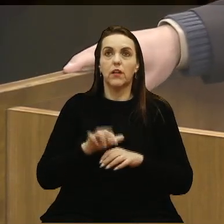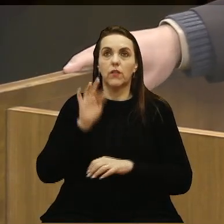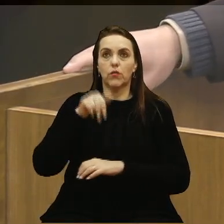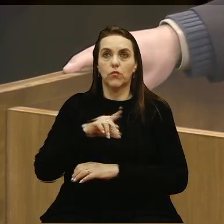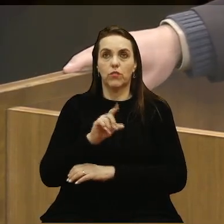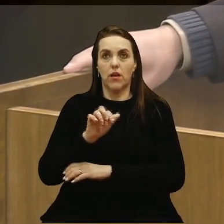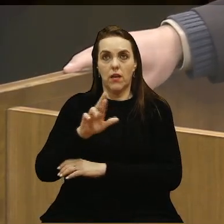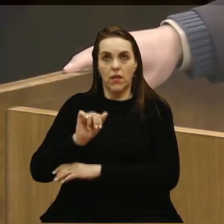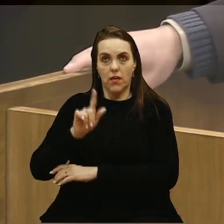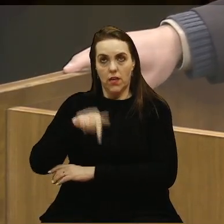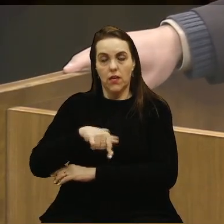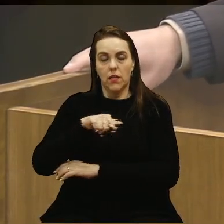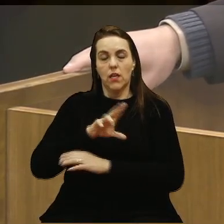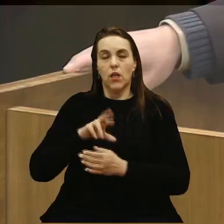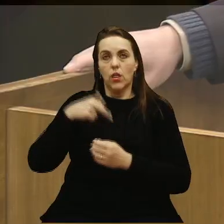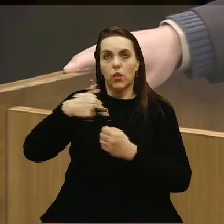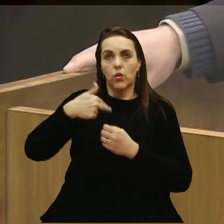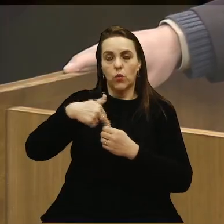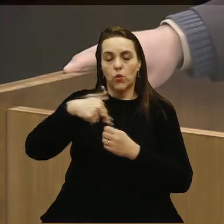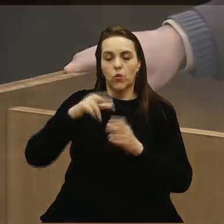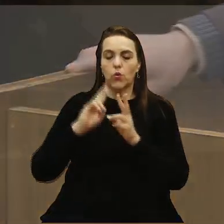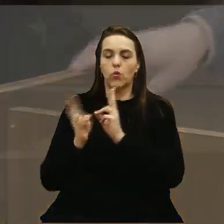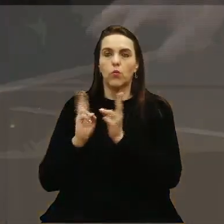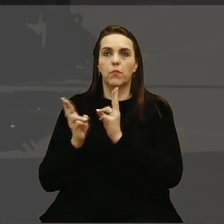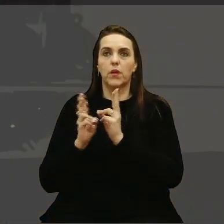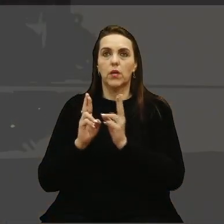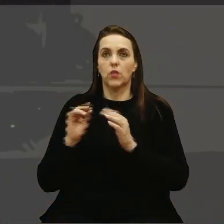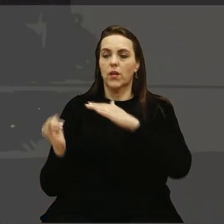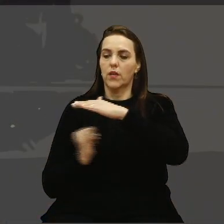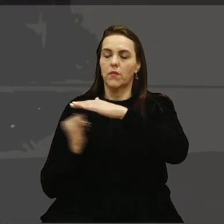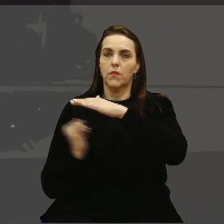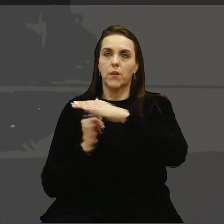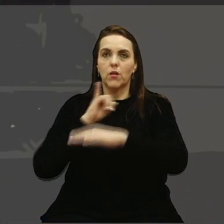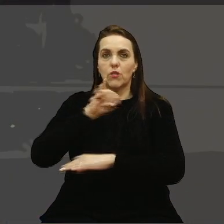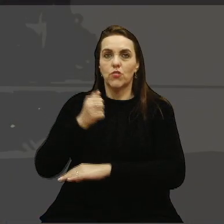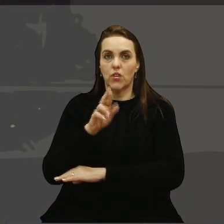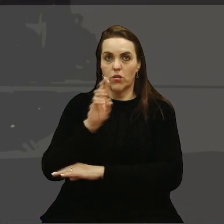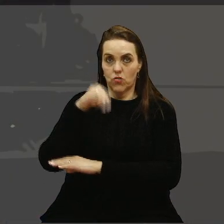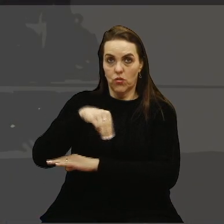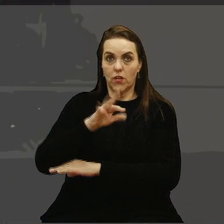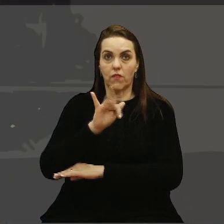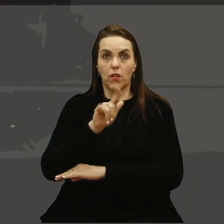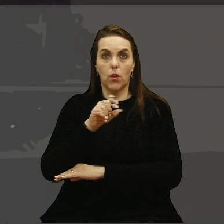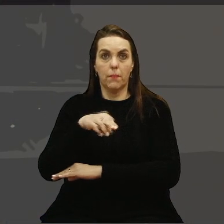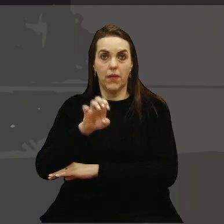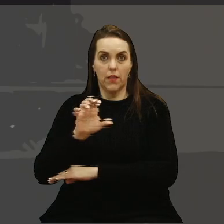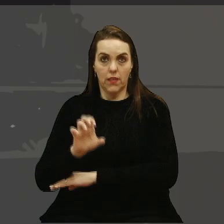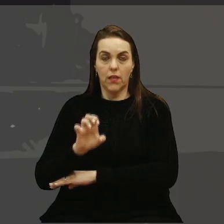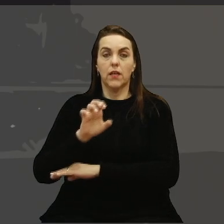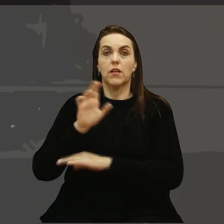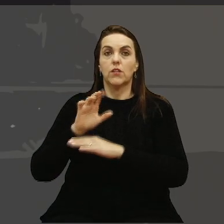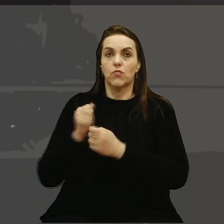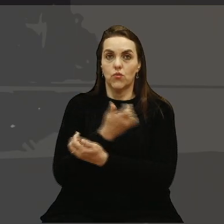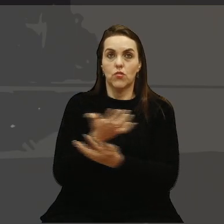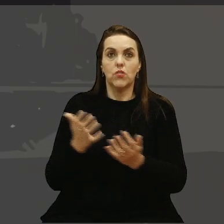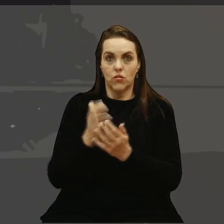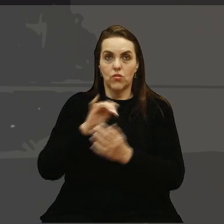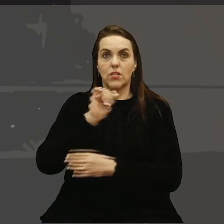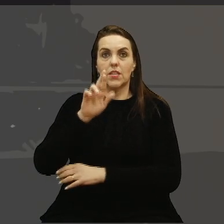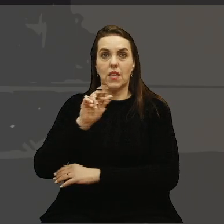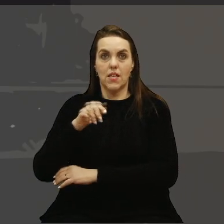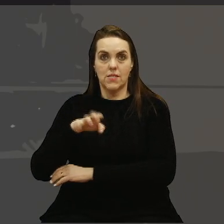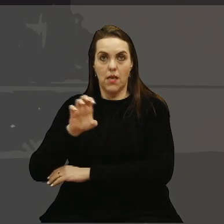social do núcleo urbano informal Jardim Filomena, lá na divisa com o bairro Santo Antônio, Jardim Iracema,